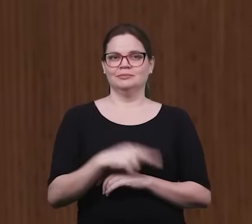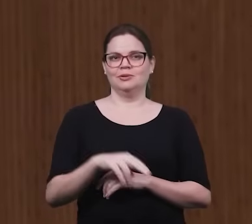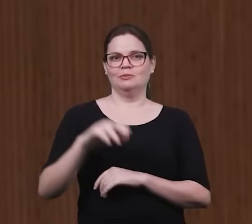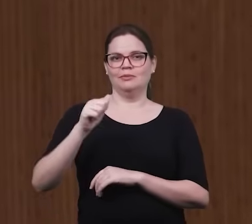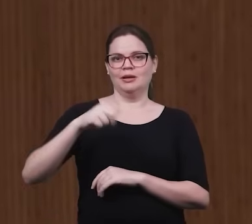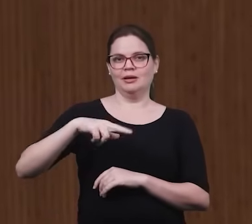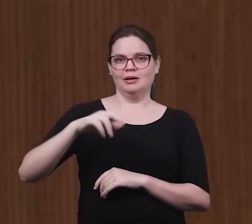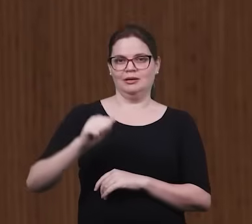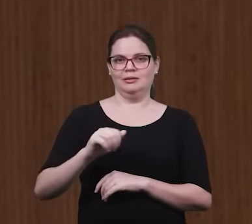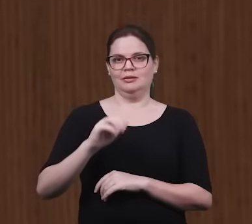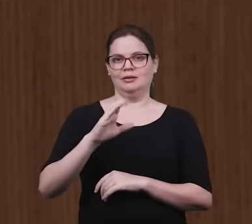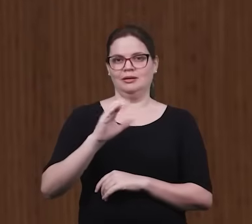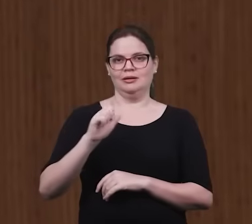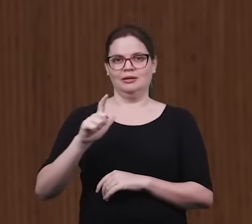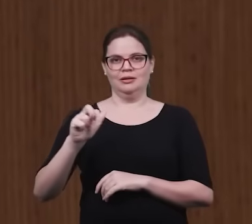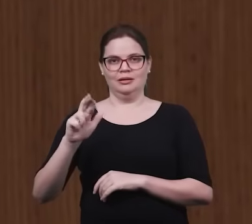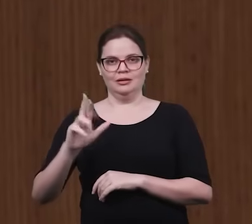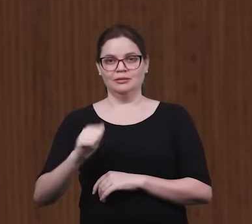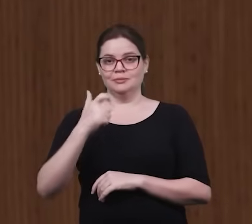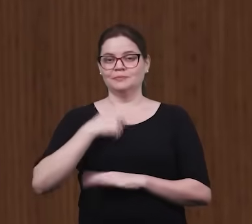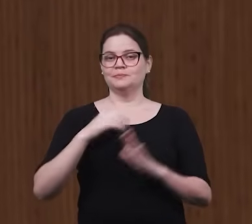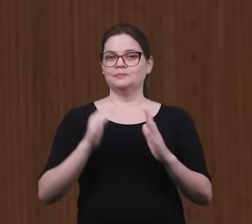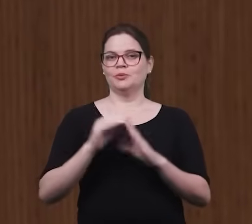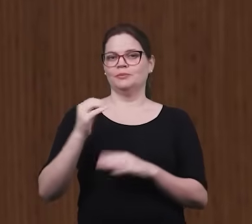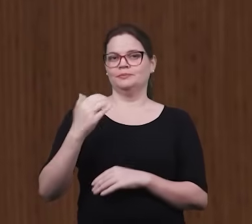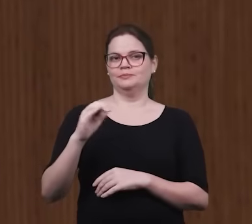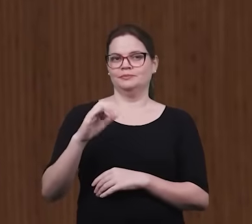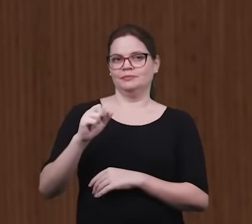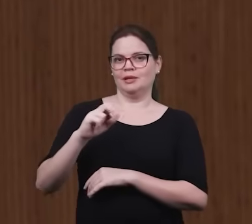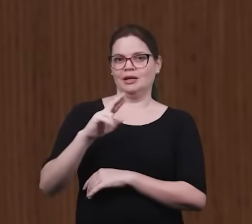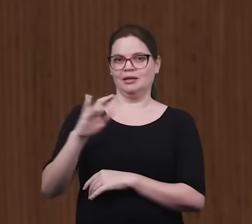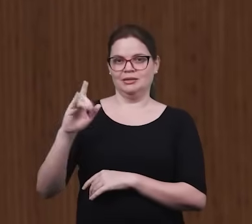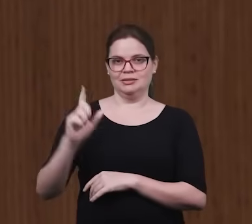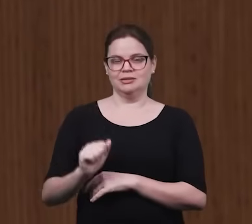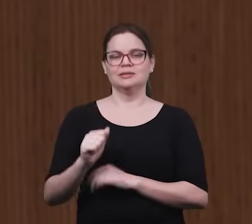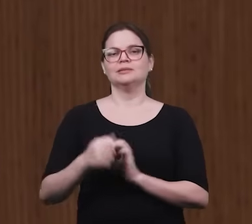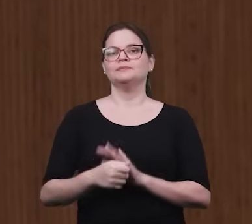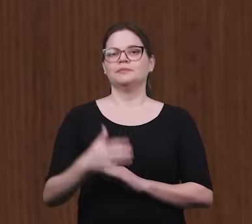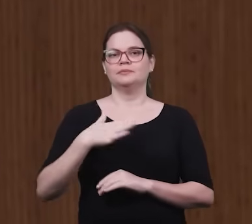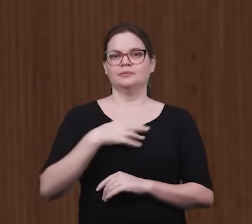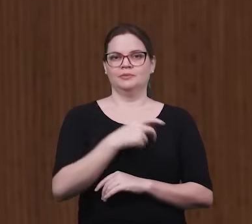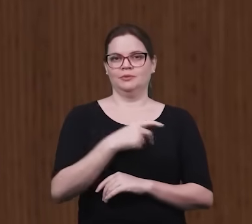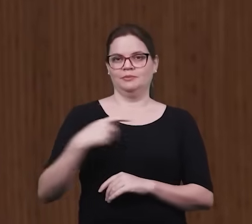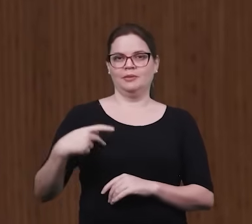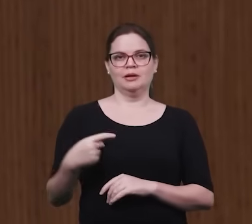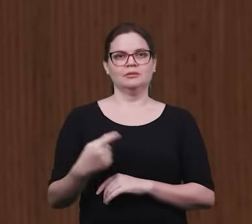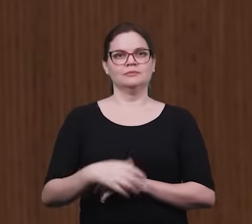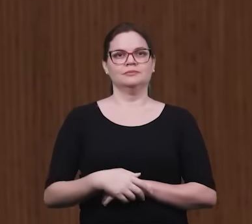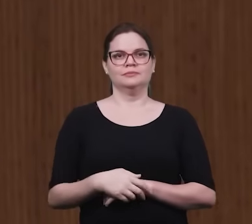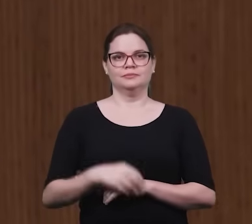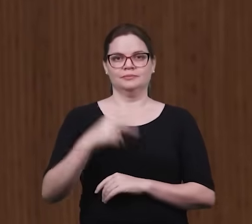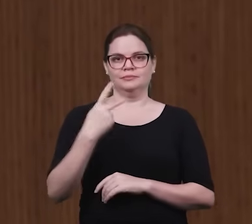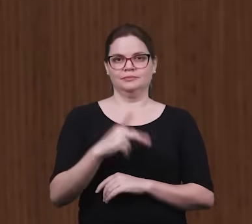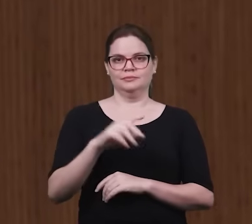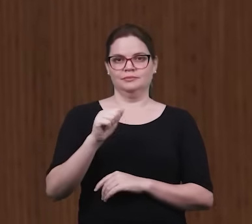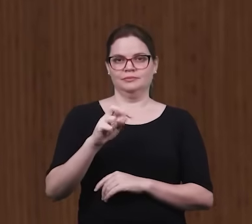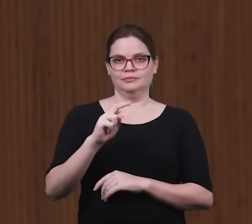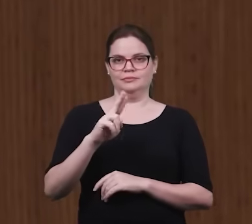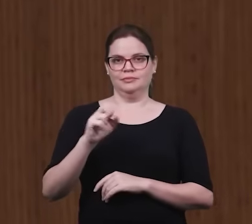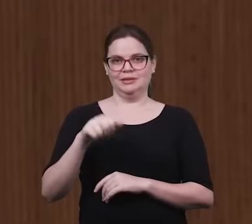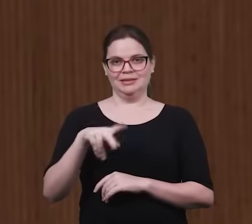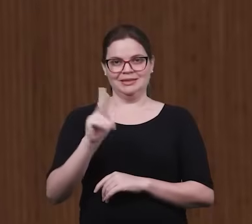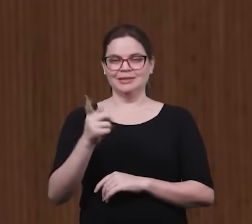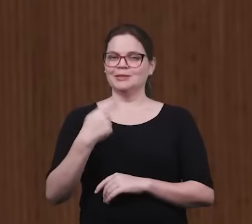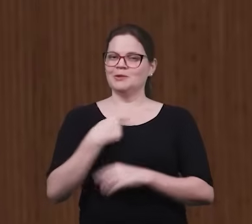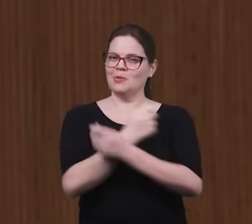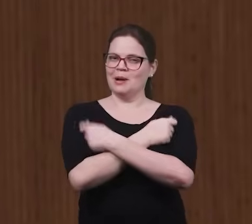Ana Clara, eu sou de Cariacica, Alto Laje 2. Meu ministério local atualmente é pastor Patrick Barra, e falando